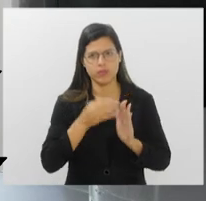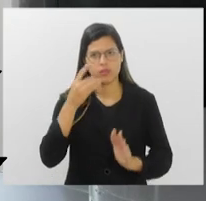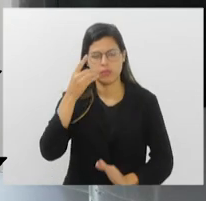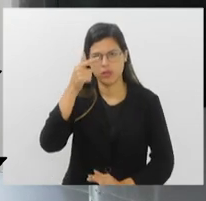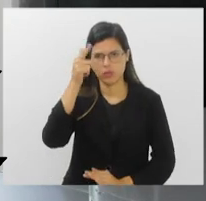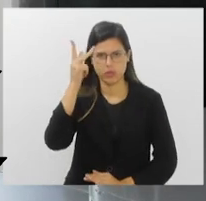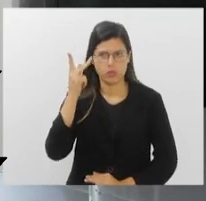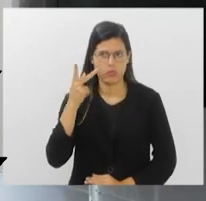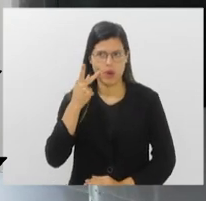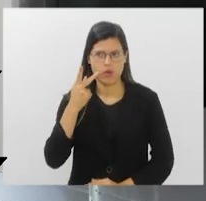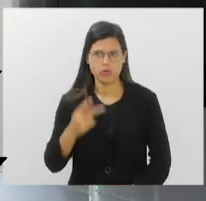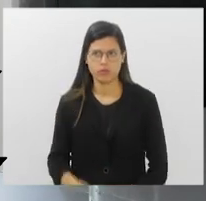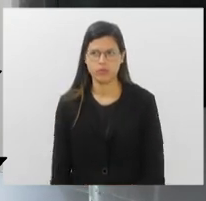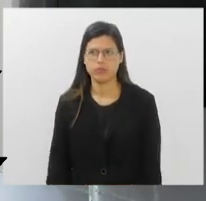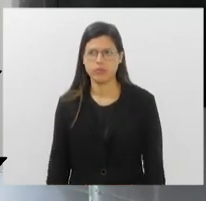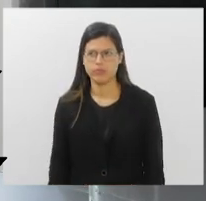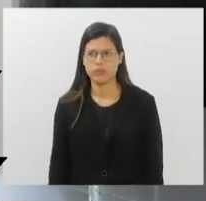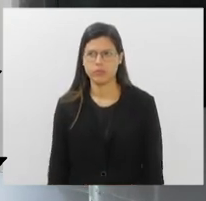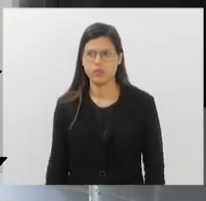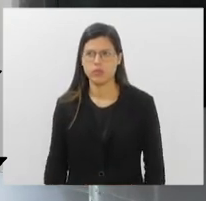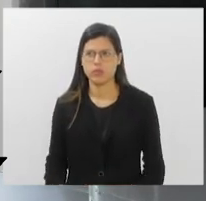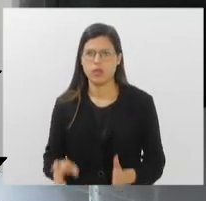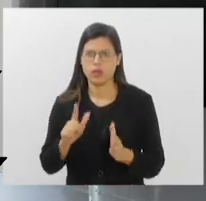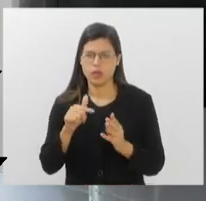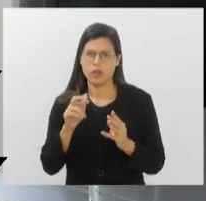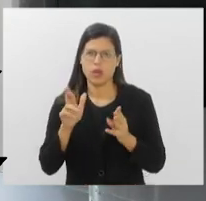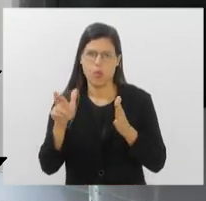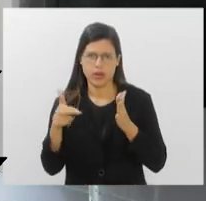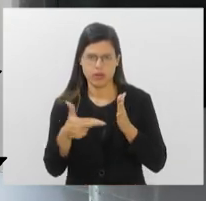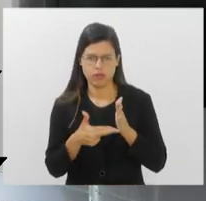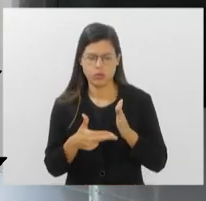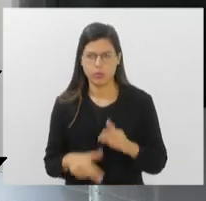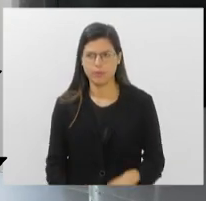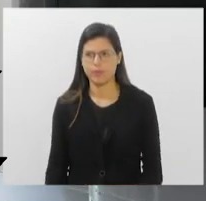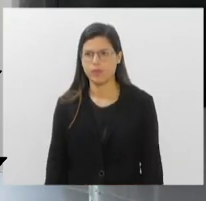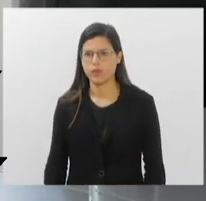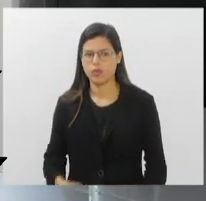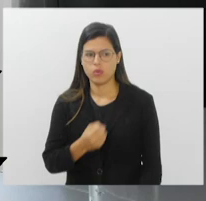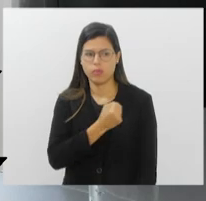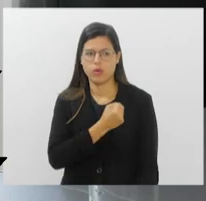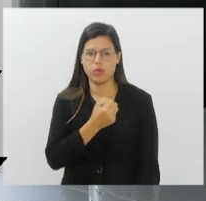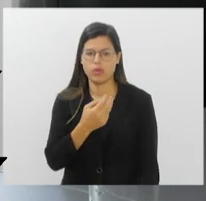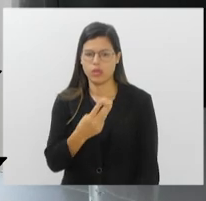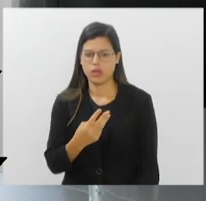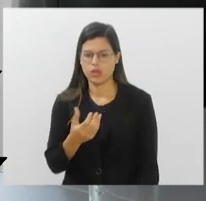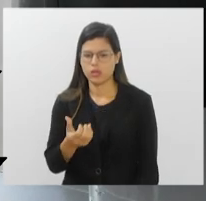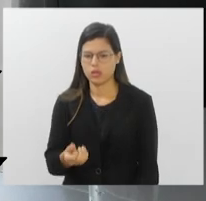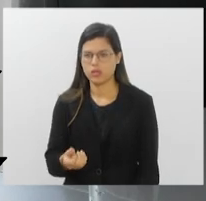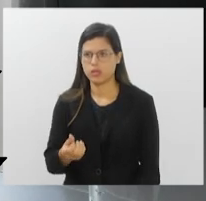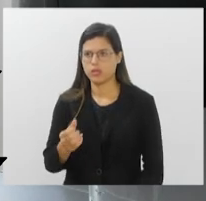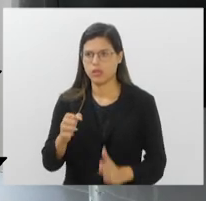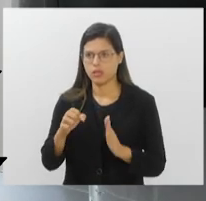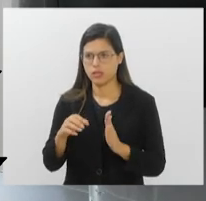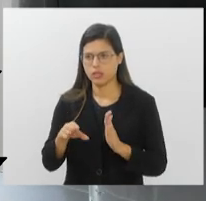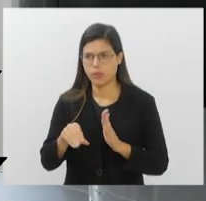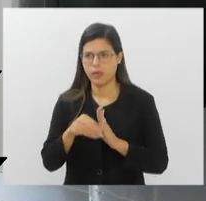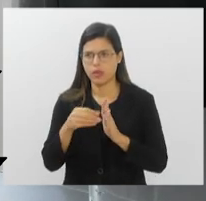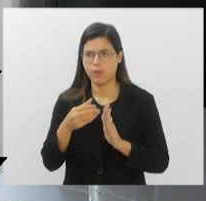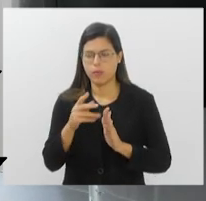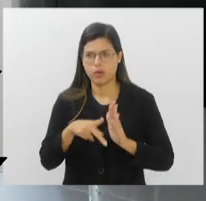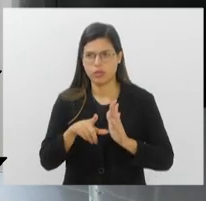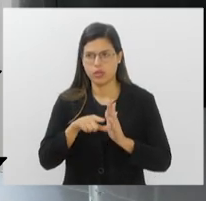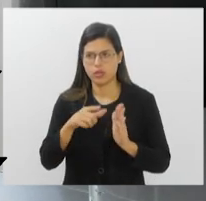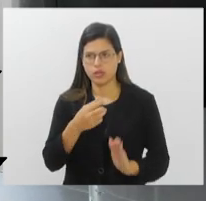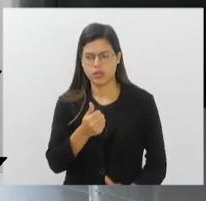quem eu designo o relator do vencido. 36 da pauta. Emendas de plenário ao projeto de lei